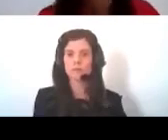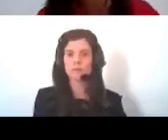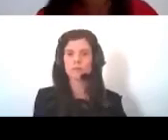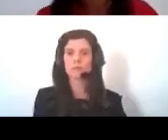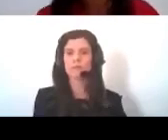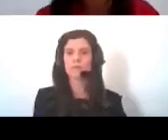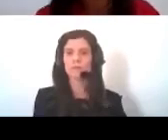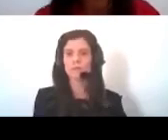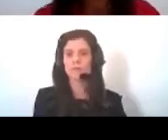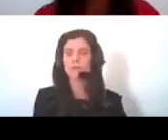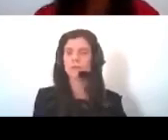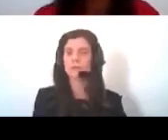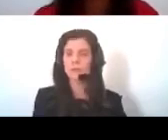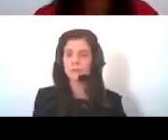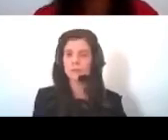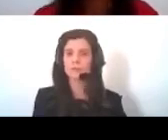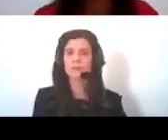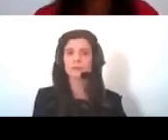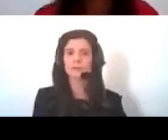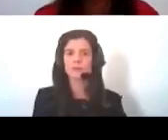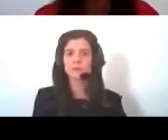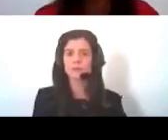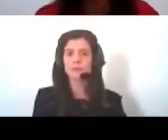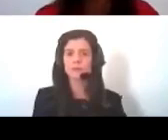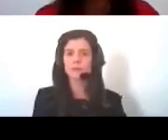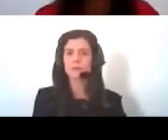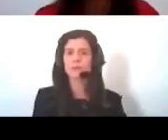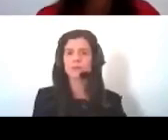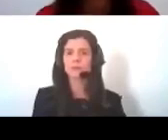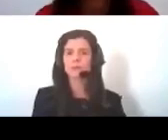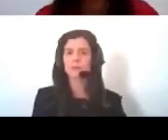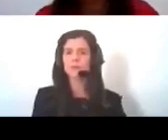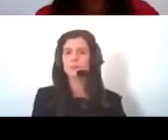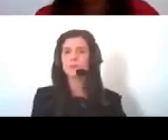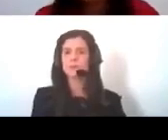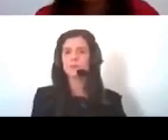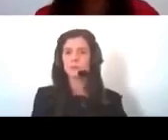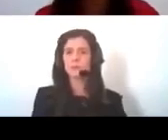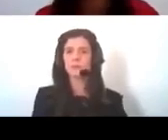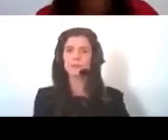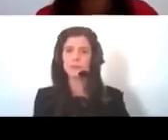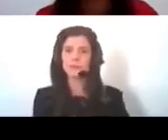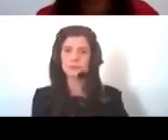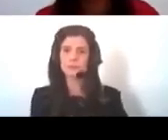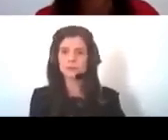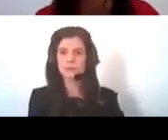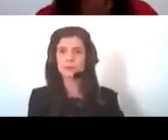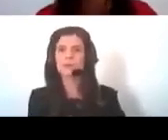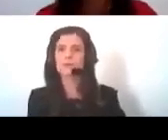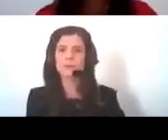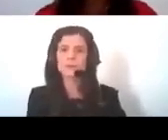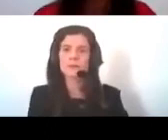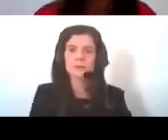prefeitura para que ajudem, né, por meio da parceria, atendam, por exemplo, no Poupa Tempo, no